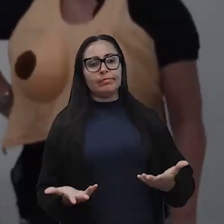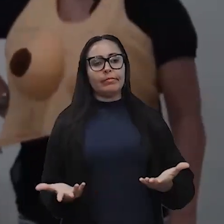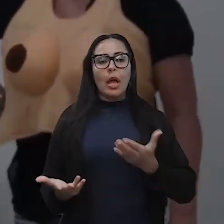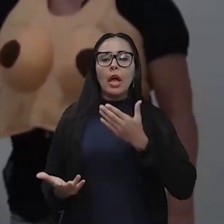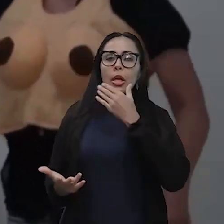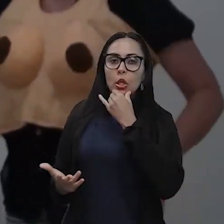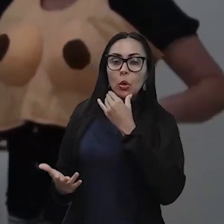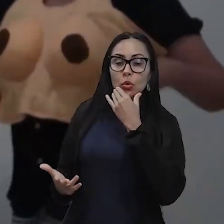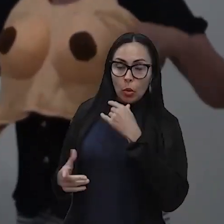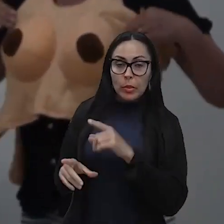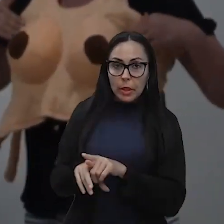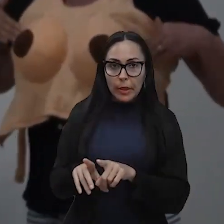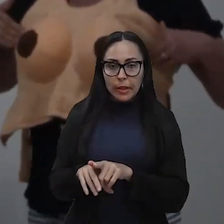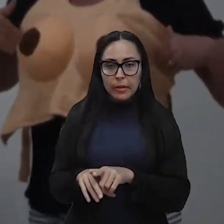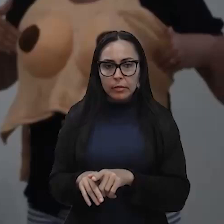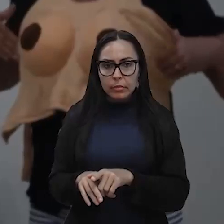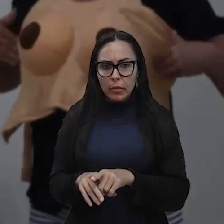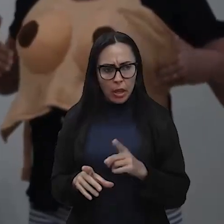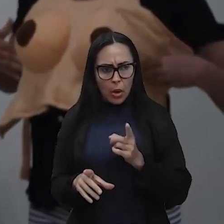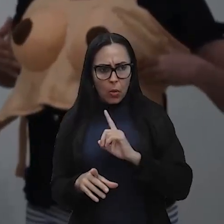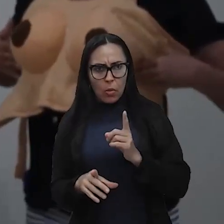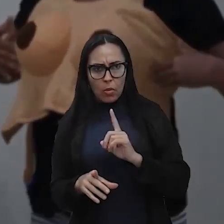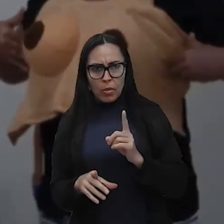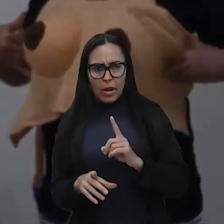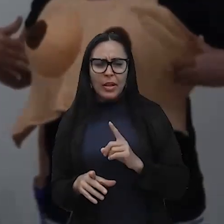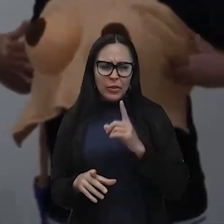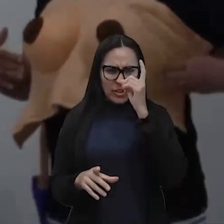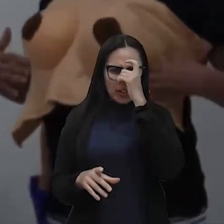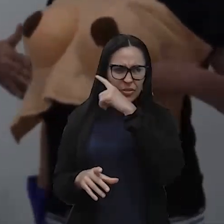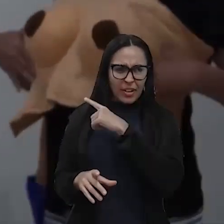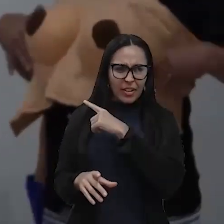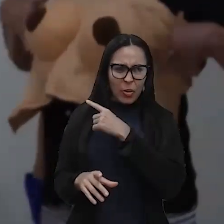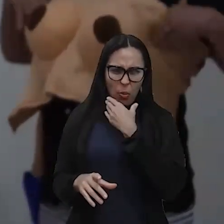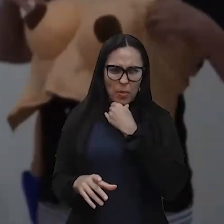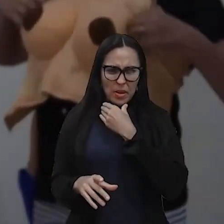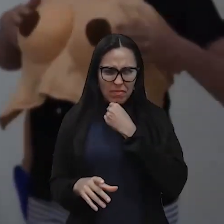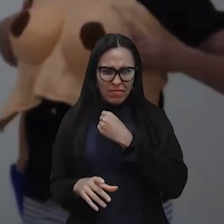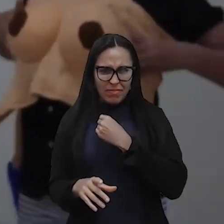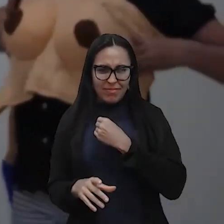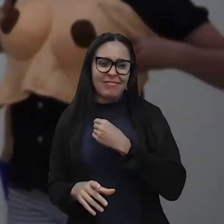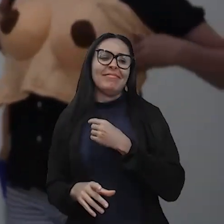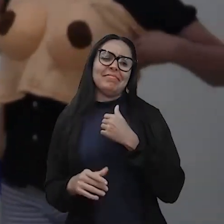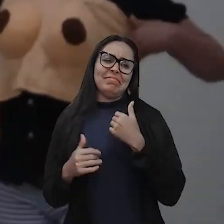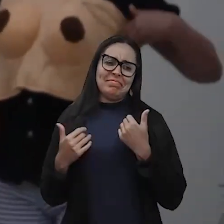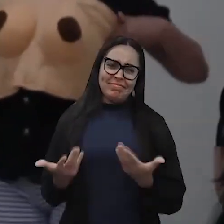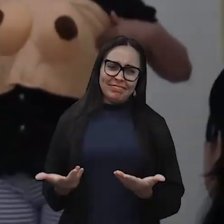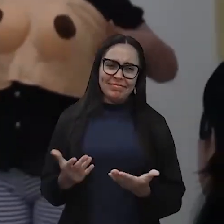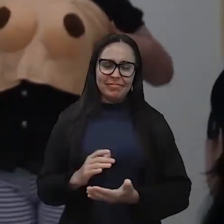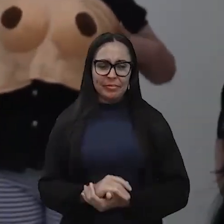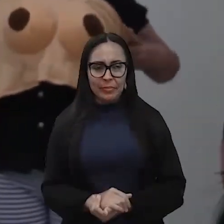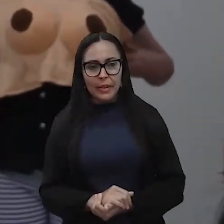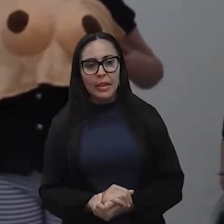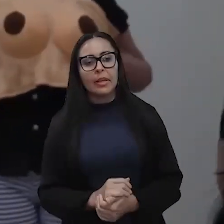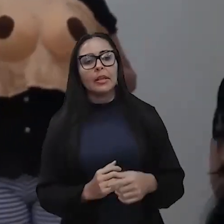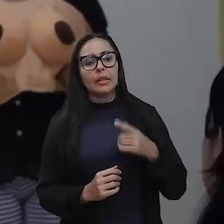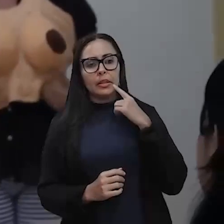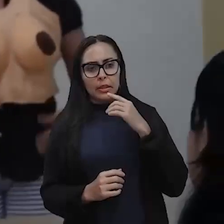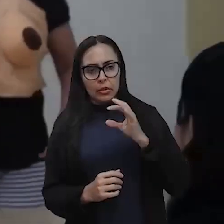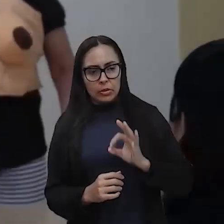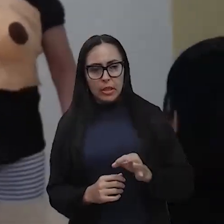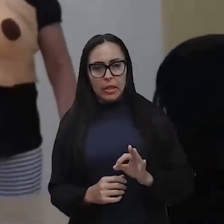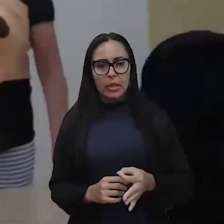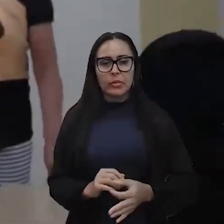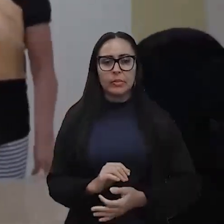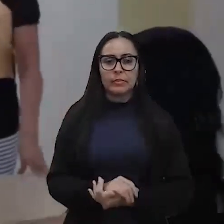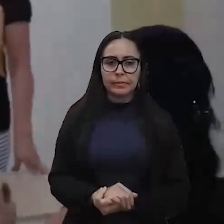também? Não, né? É bem difícil, né? Eu acho que tem que fazer muito nesse lado daqui também. Certo, joia. Eu